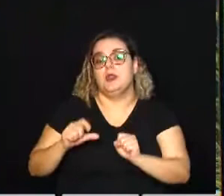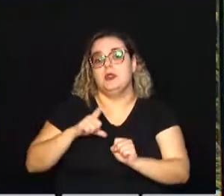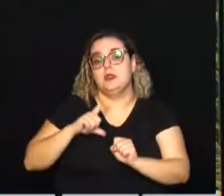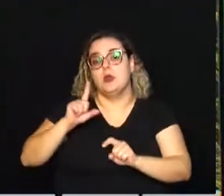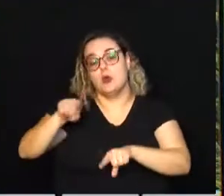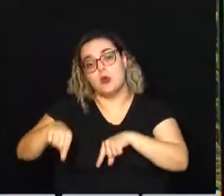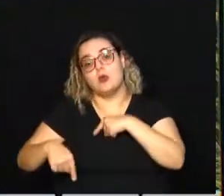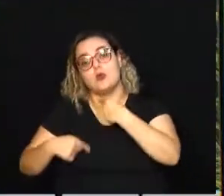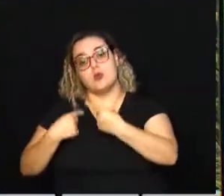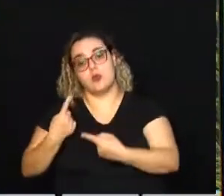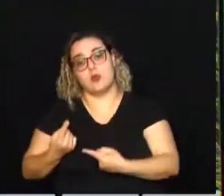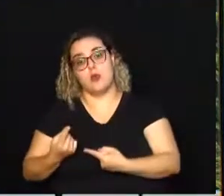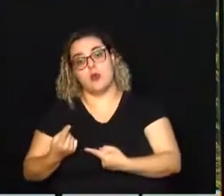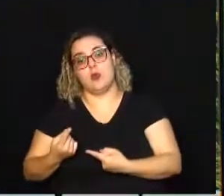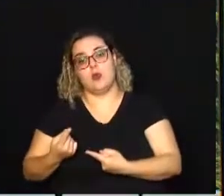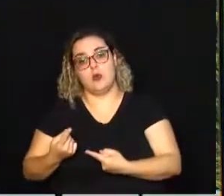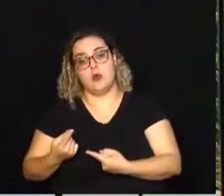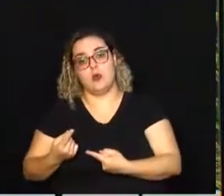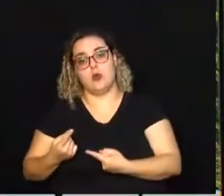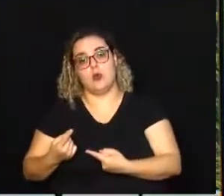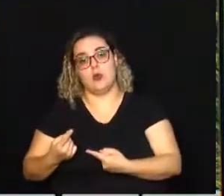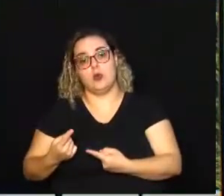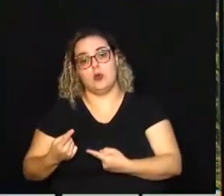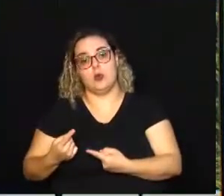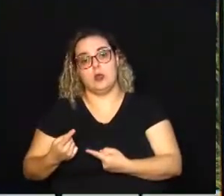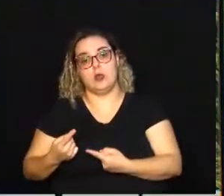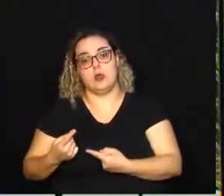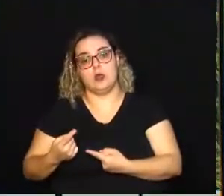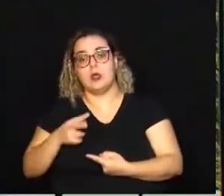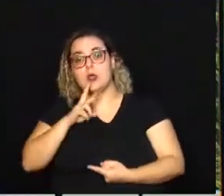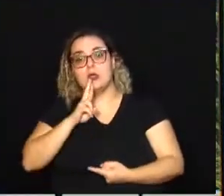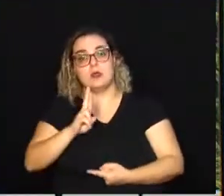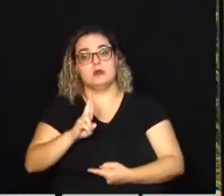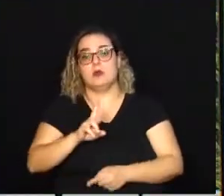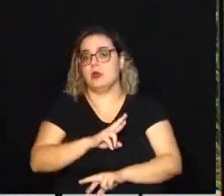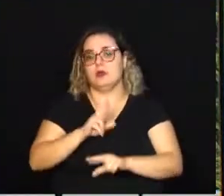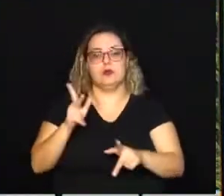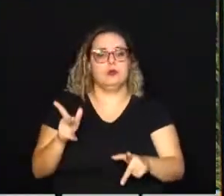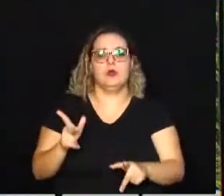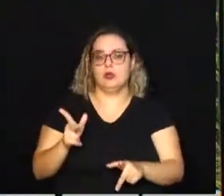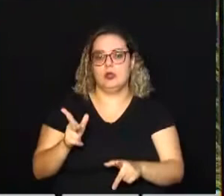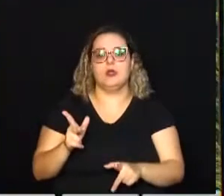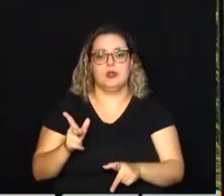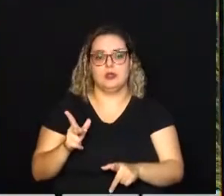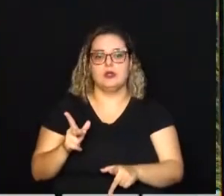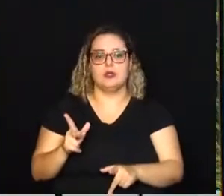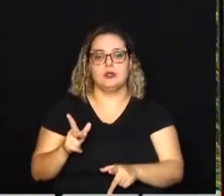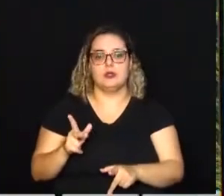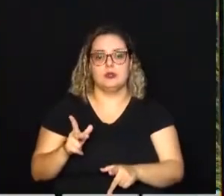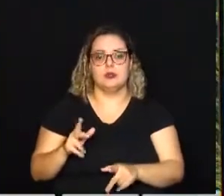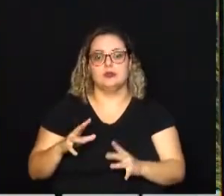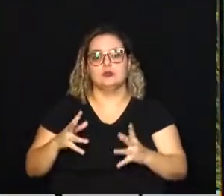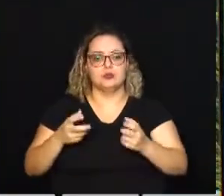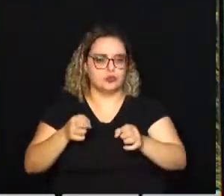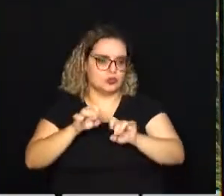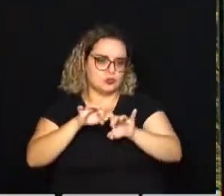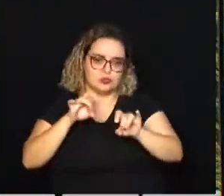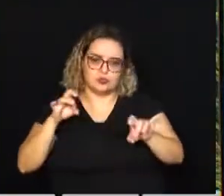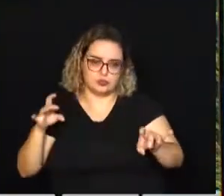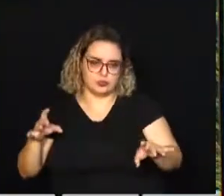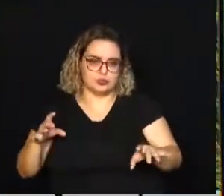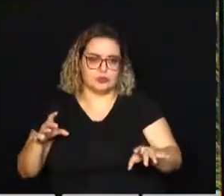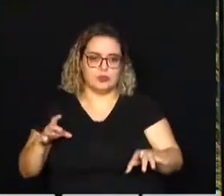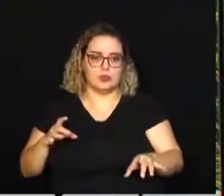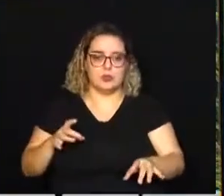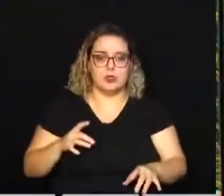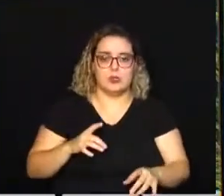né, um outro espelho hoje do que foi a educação, né, todo o ensino remoto. Eu tenho uma dificuldade